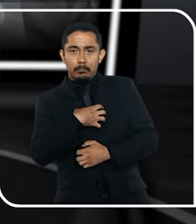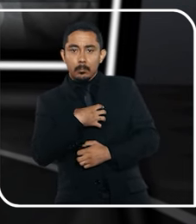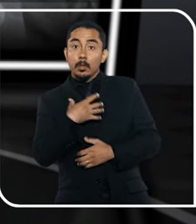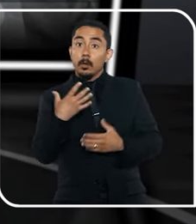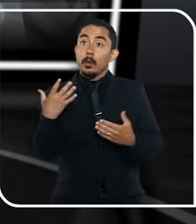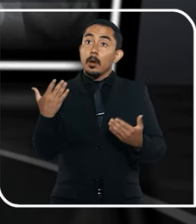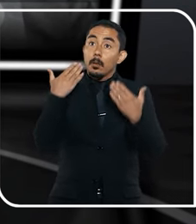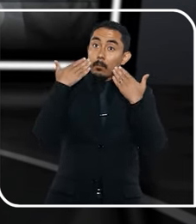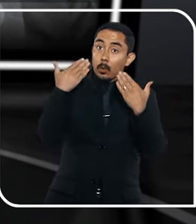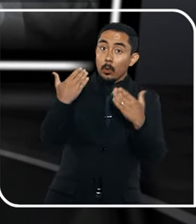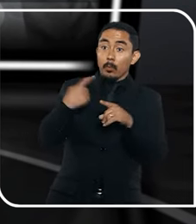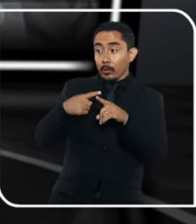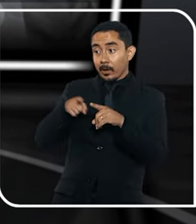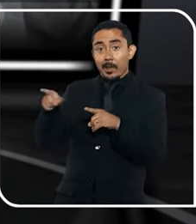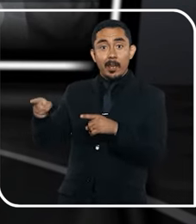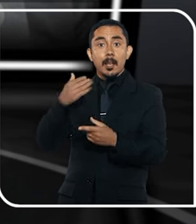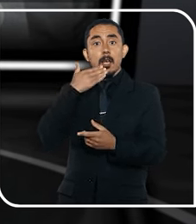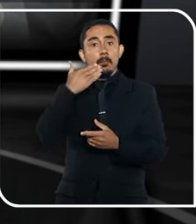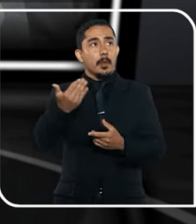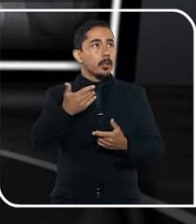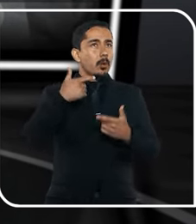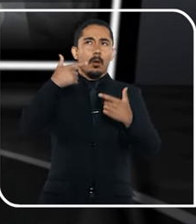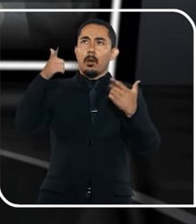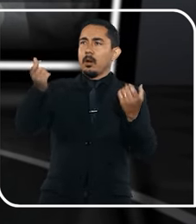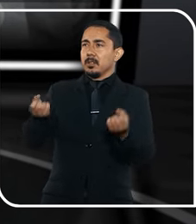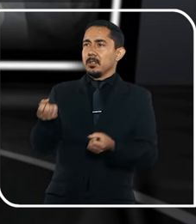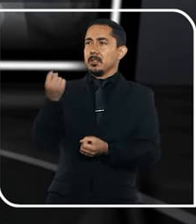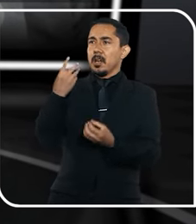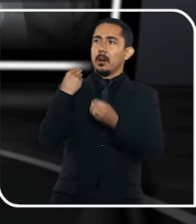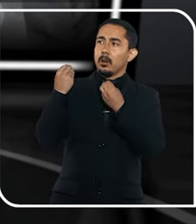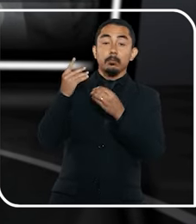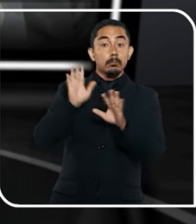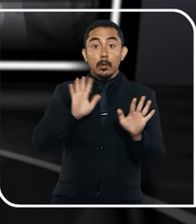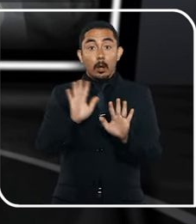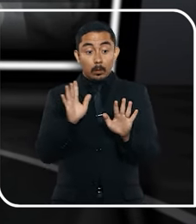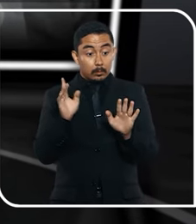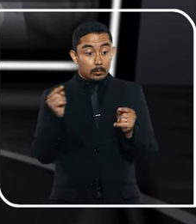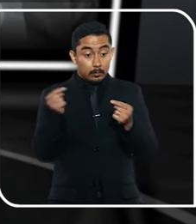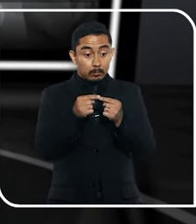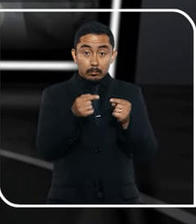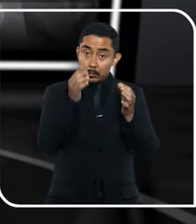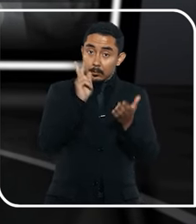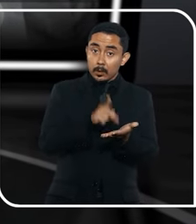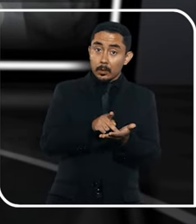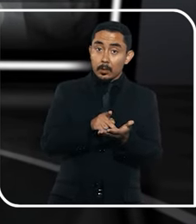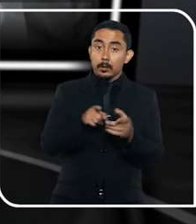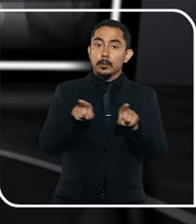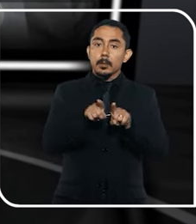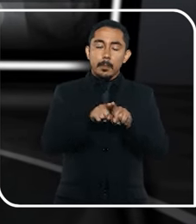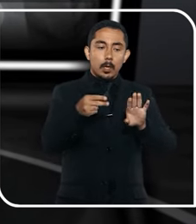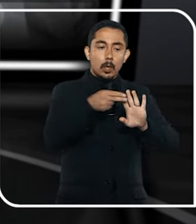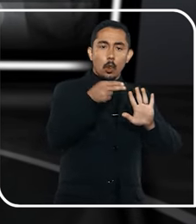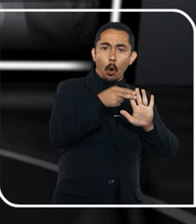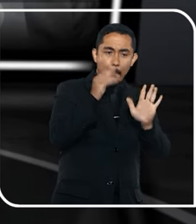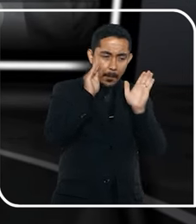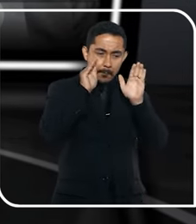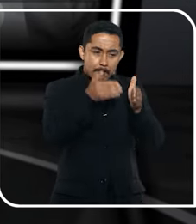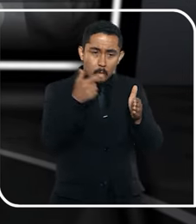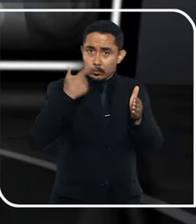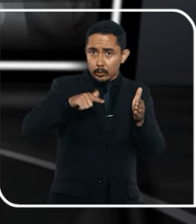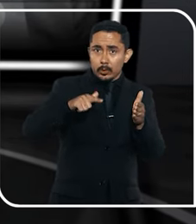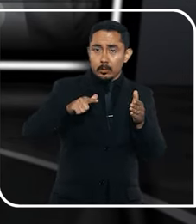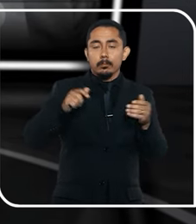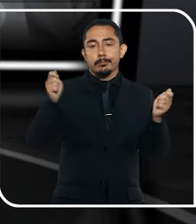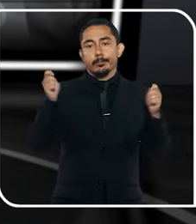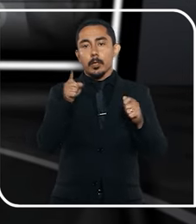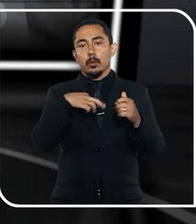pedindo algo de outro mundo. E aí, com base nisso e na ausência de norma específica, acabou sendo dado